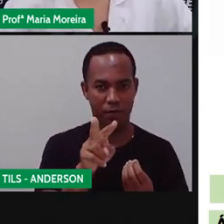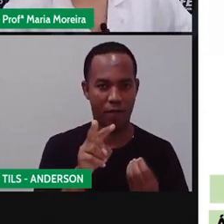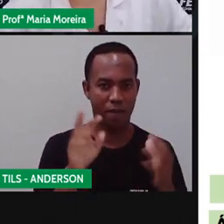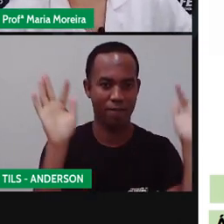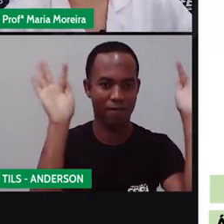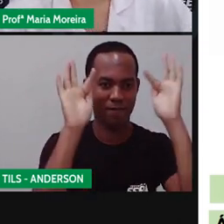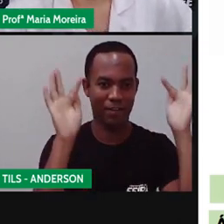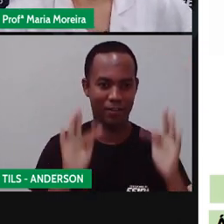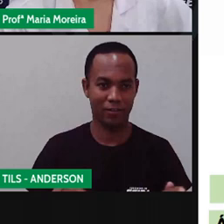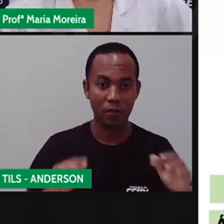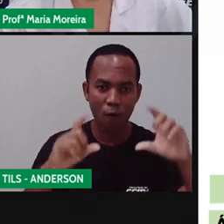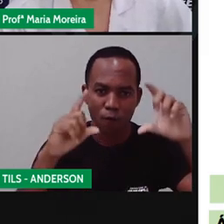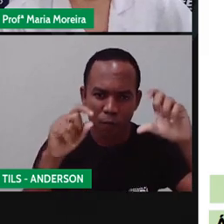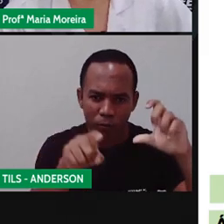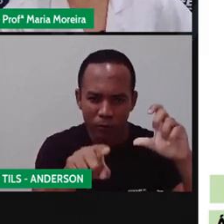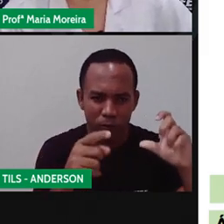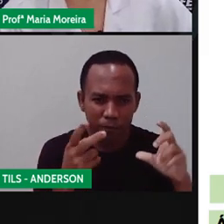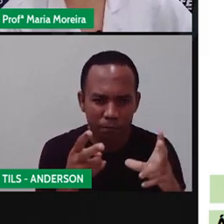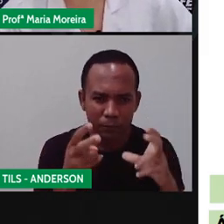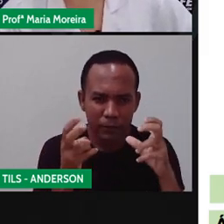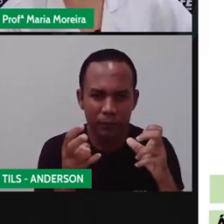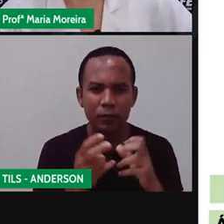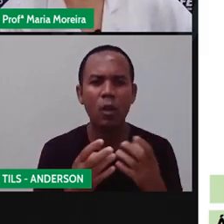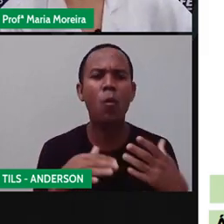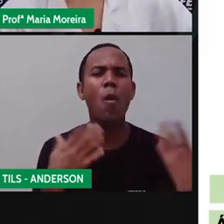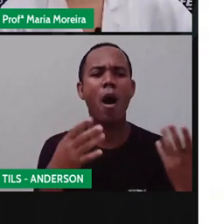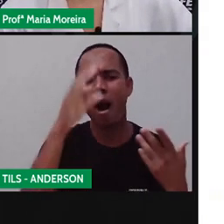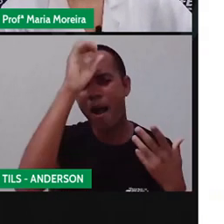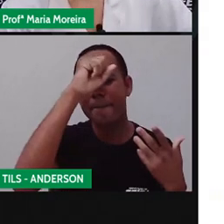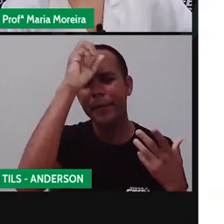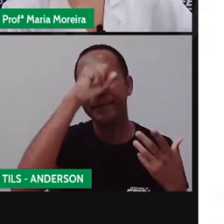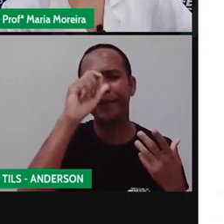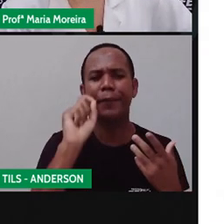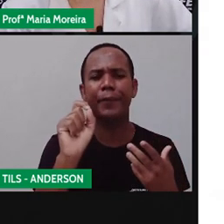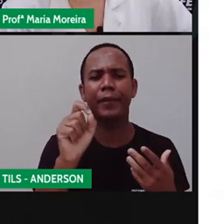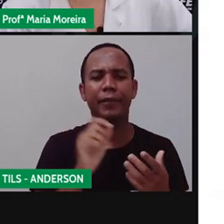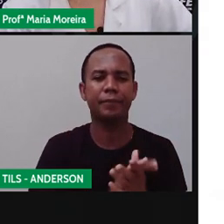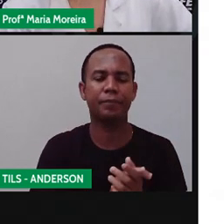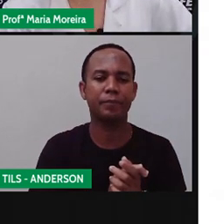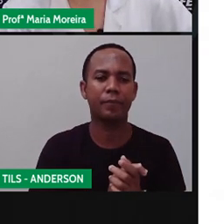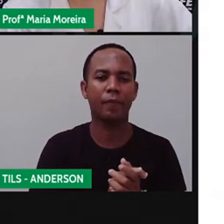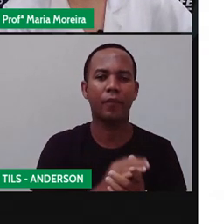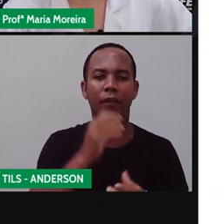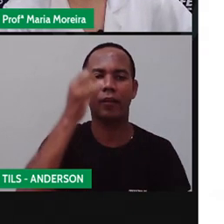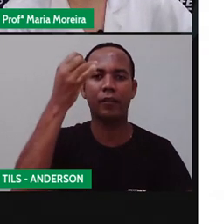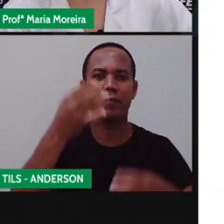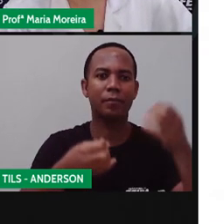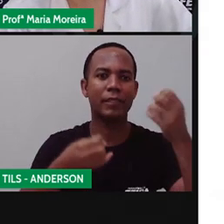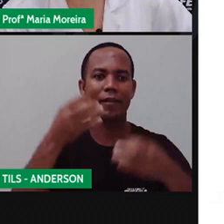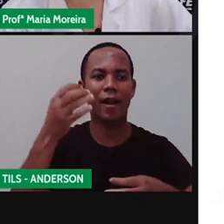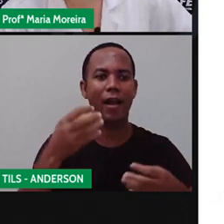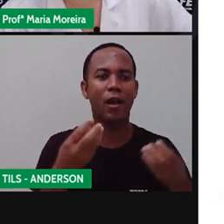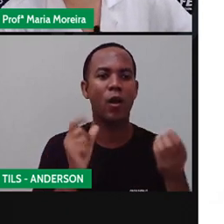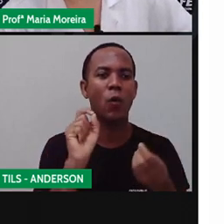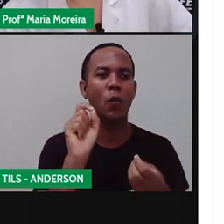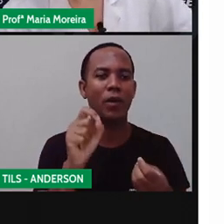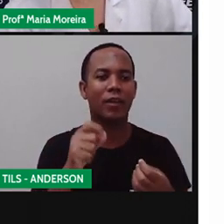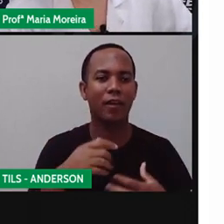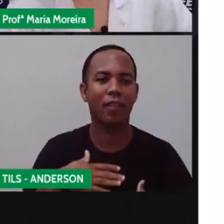vamos falar hoje? O que será que vamos aprender? Bom, vamos falar sobre